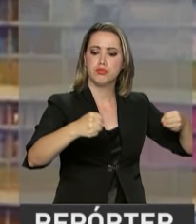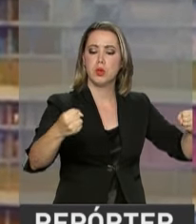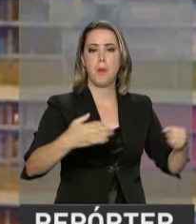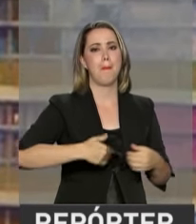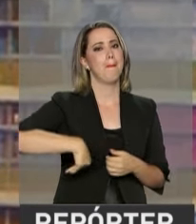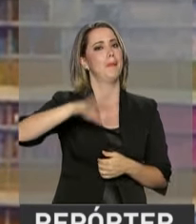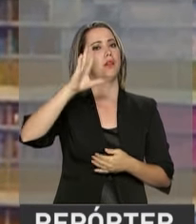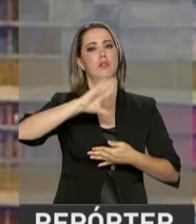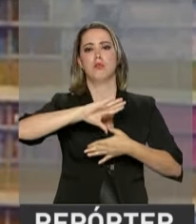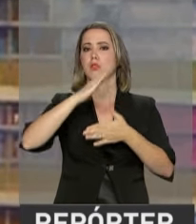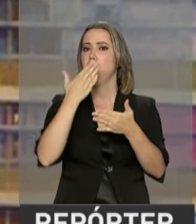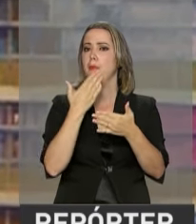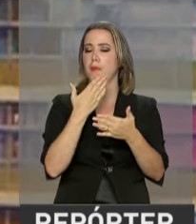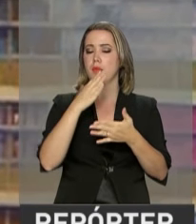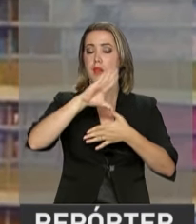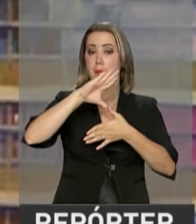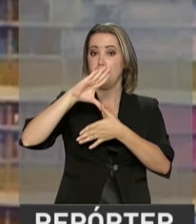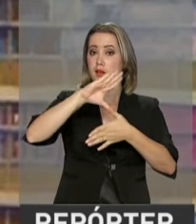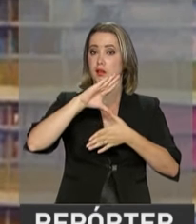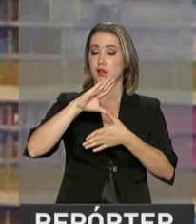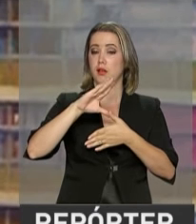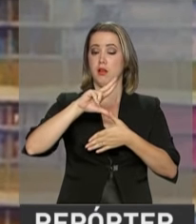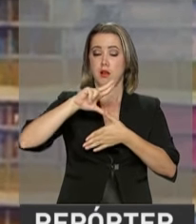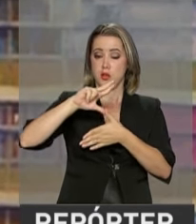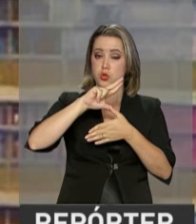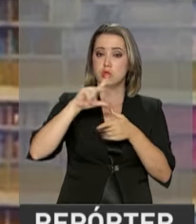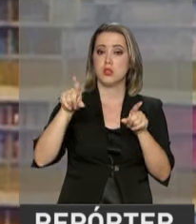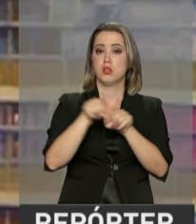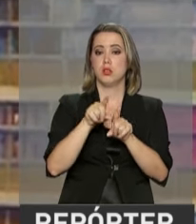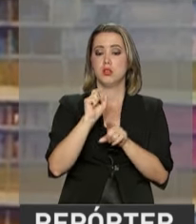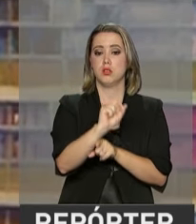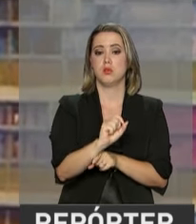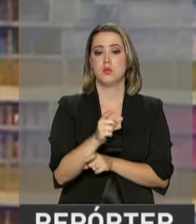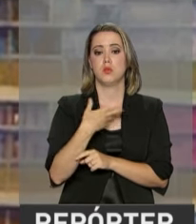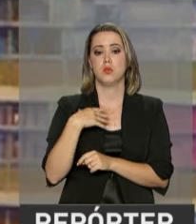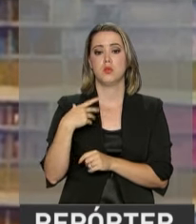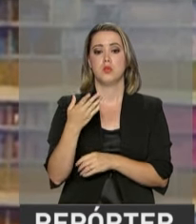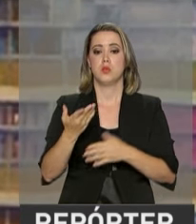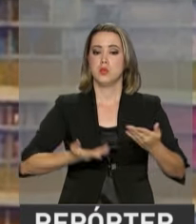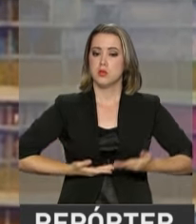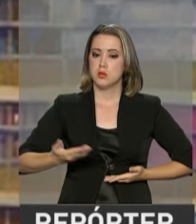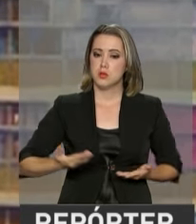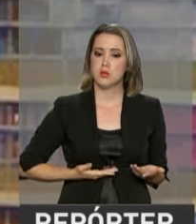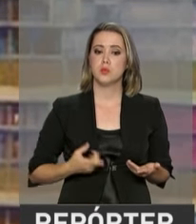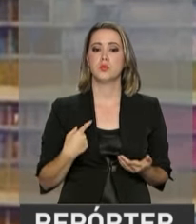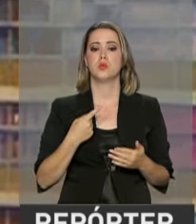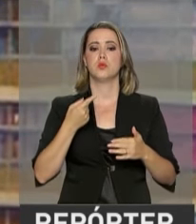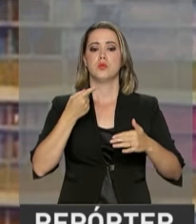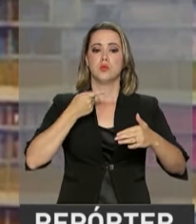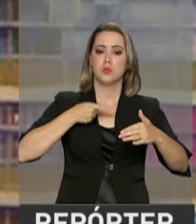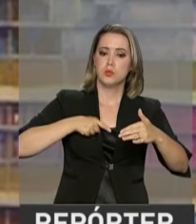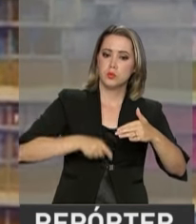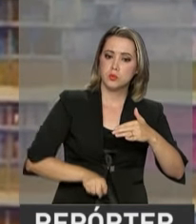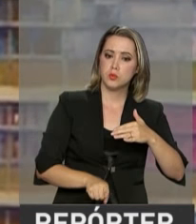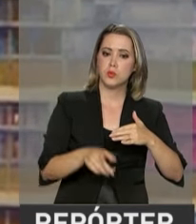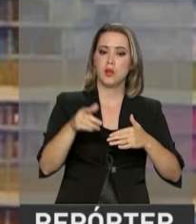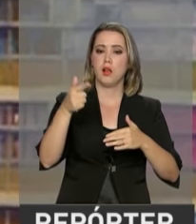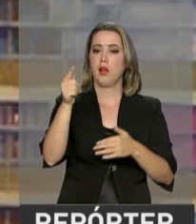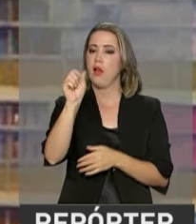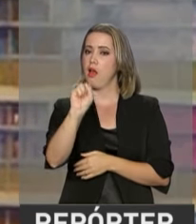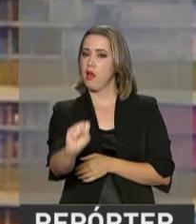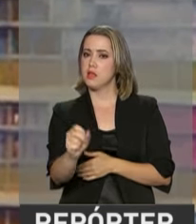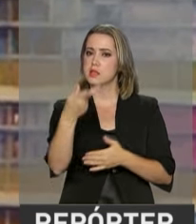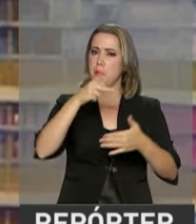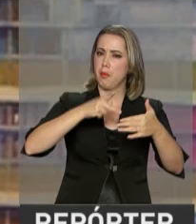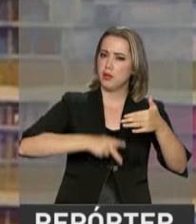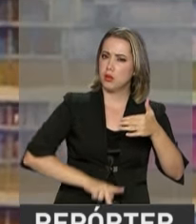latina e depois os serviços mas também um pai amoroso como mineração e gás petróleo